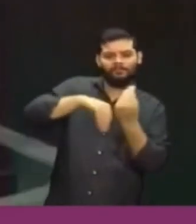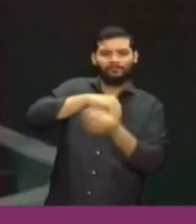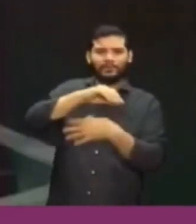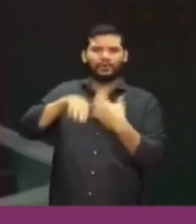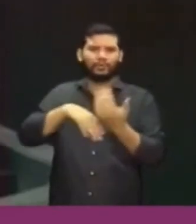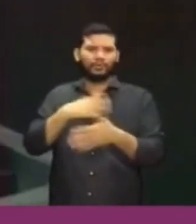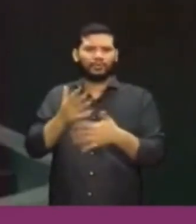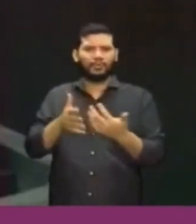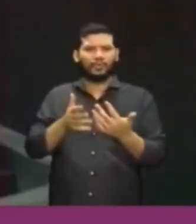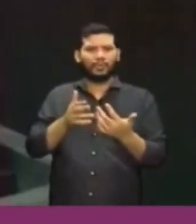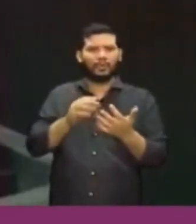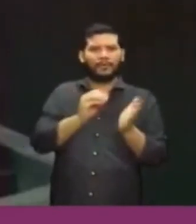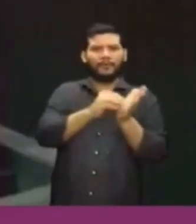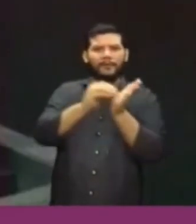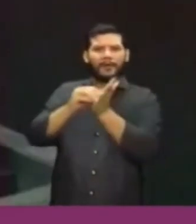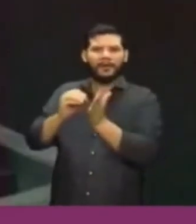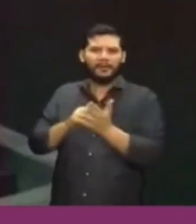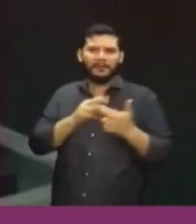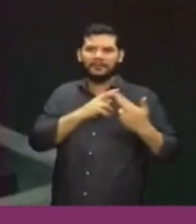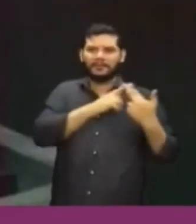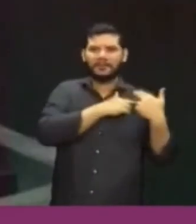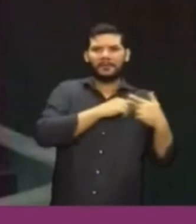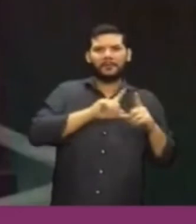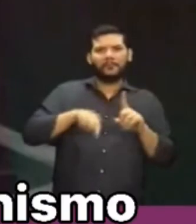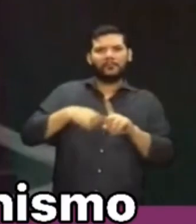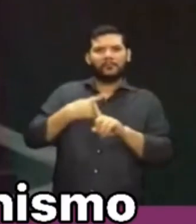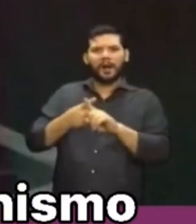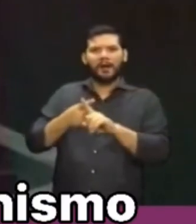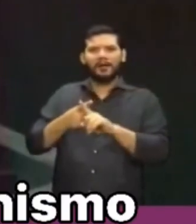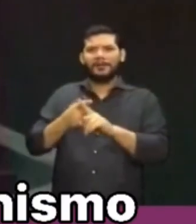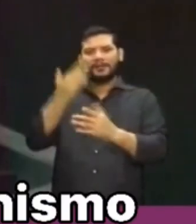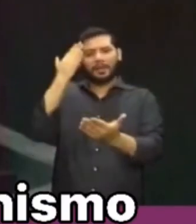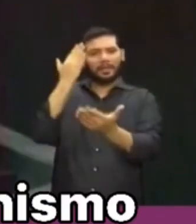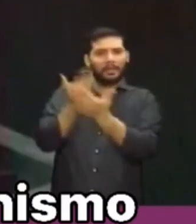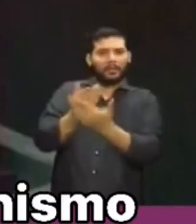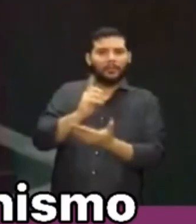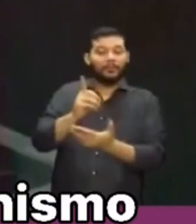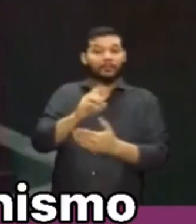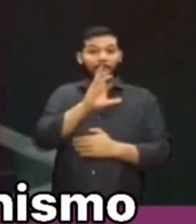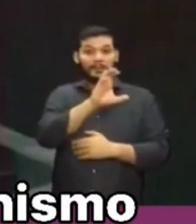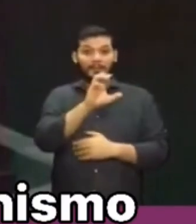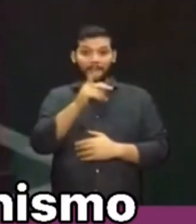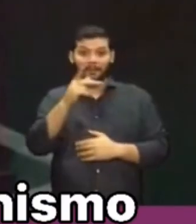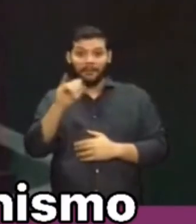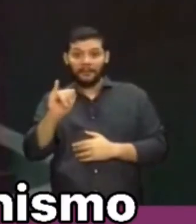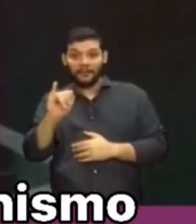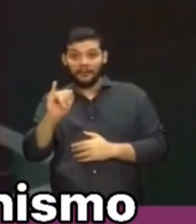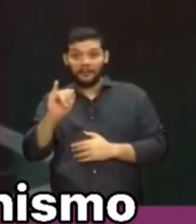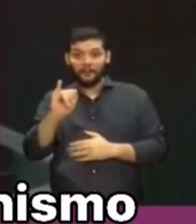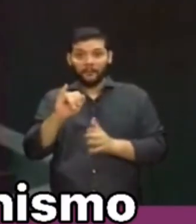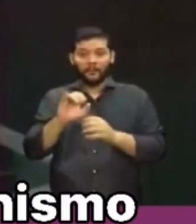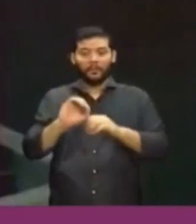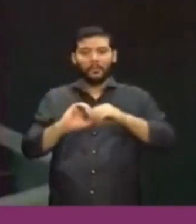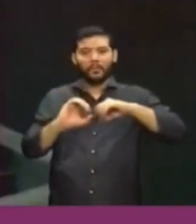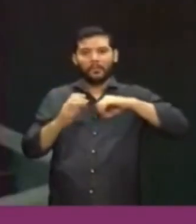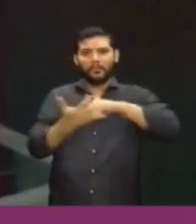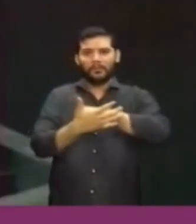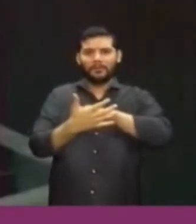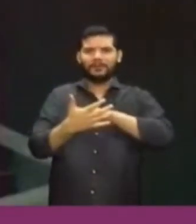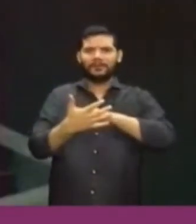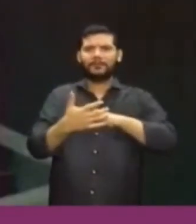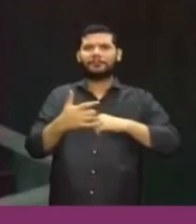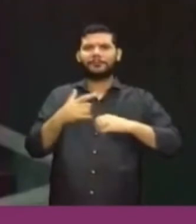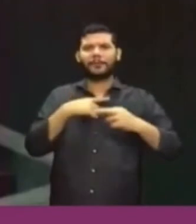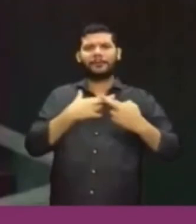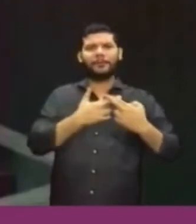e negacionismo. A CPI da Covid revelou que, ao lado da incompetência e do negacionismo,